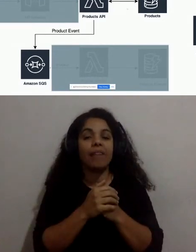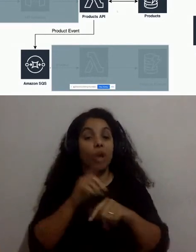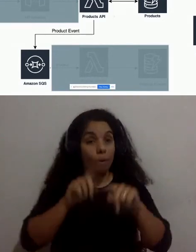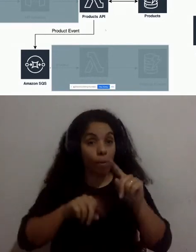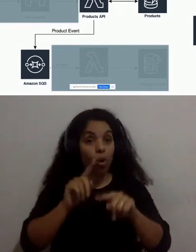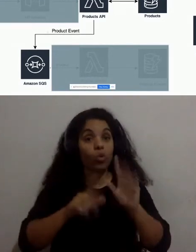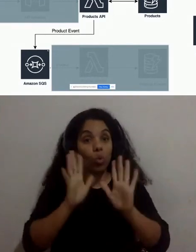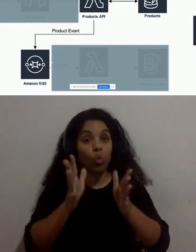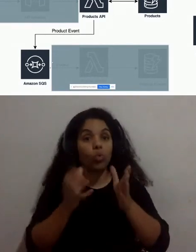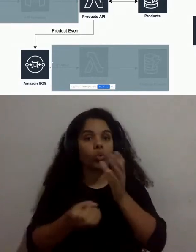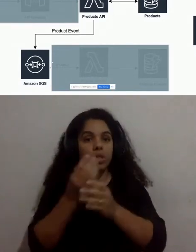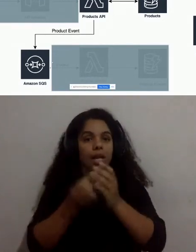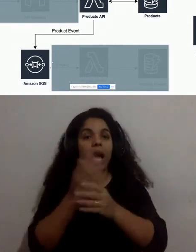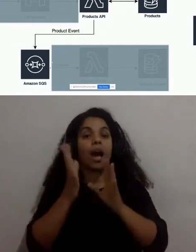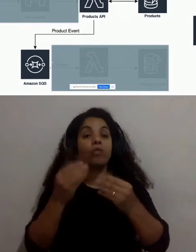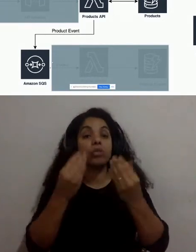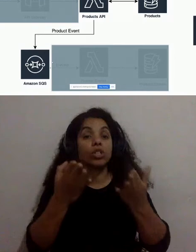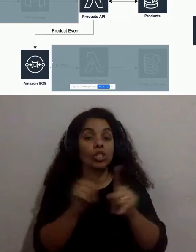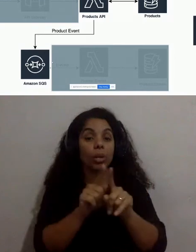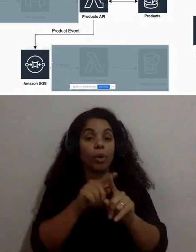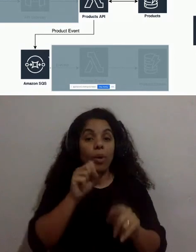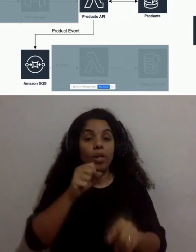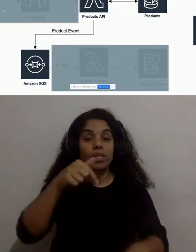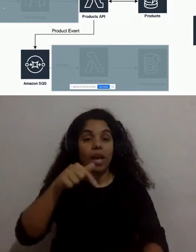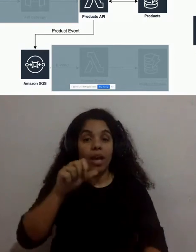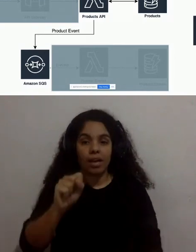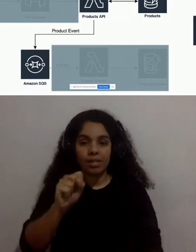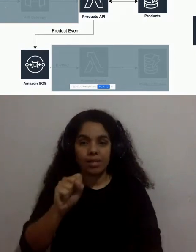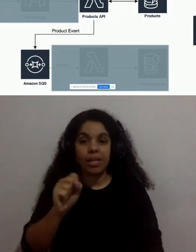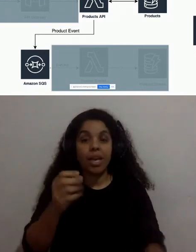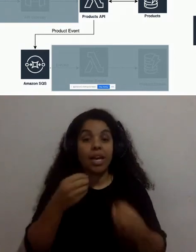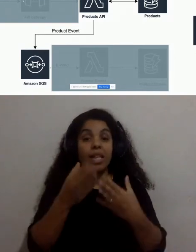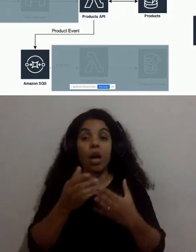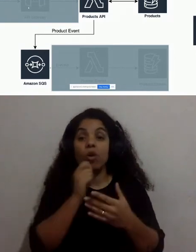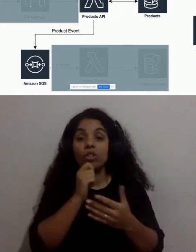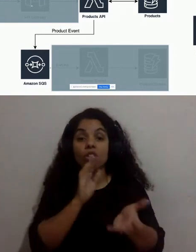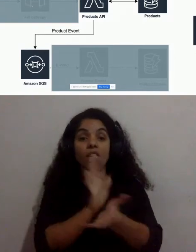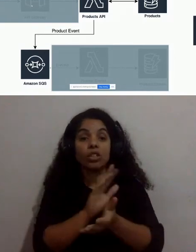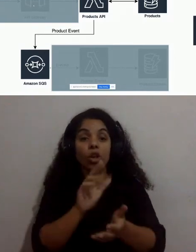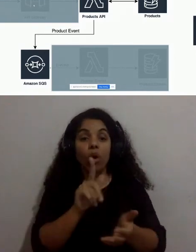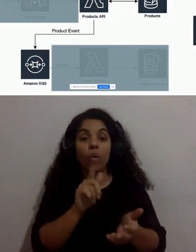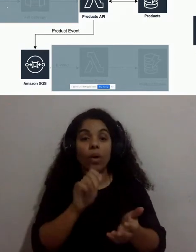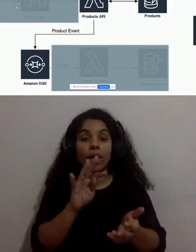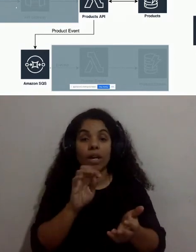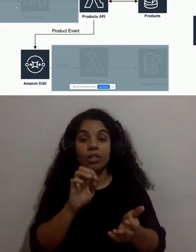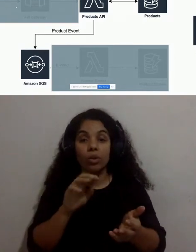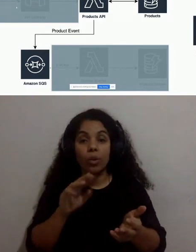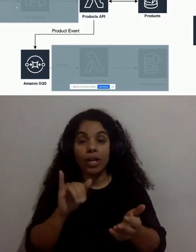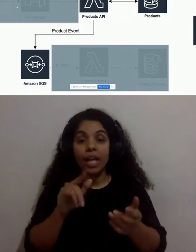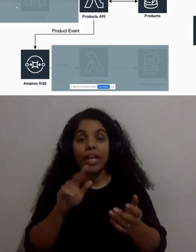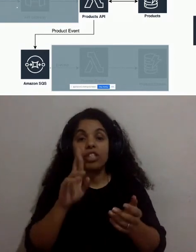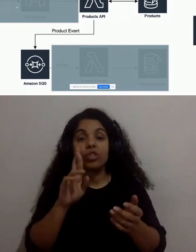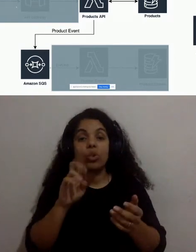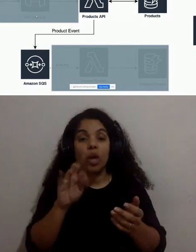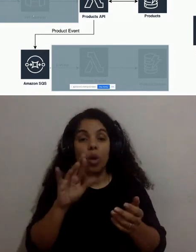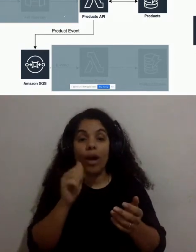produtos criados e também te deu o SQS. Ele não te deu essa parte do API Gateway nem do request, consequentemente você não